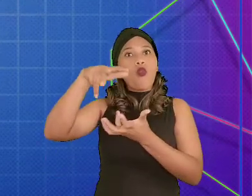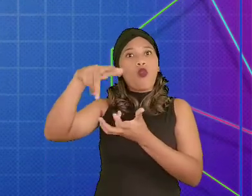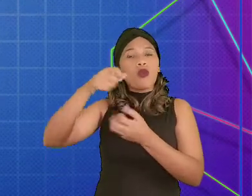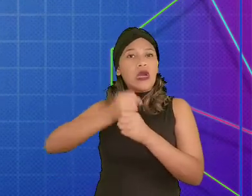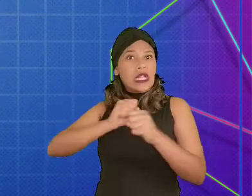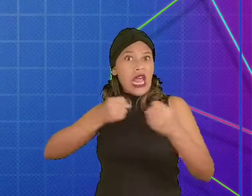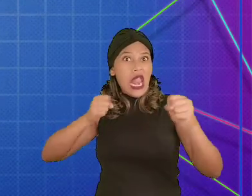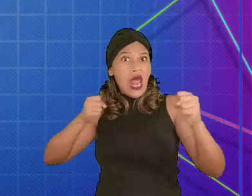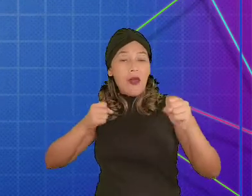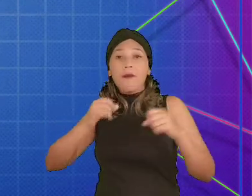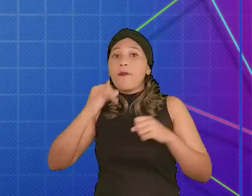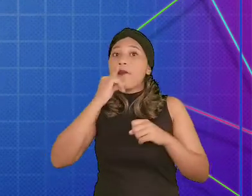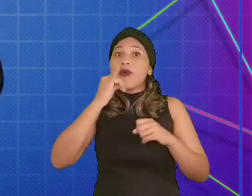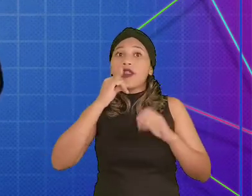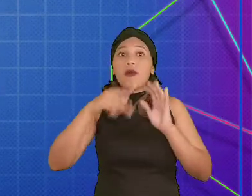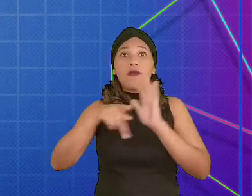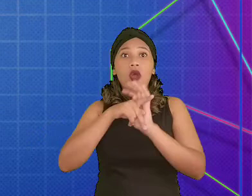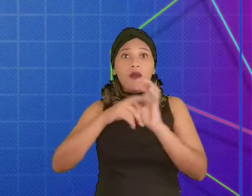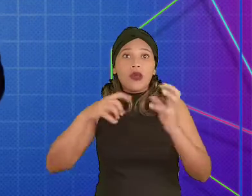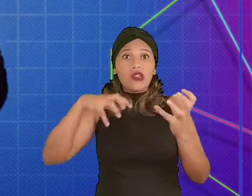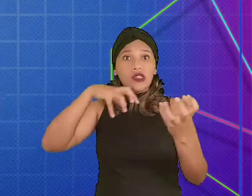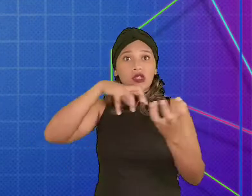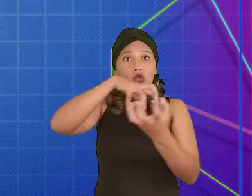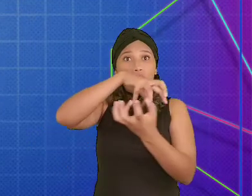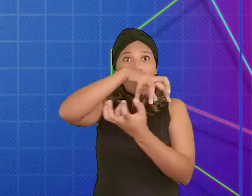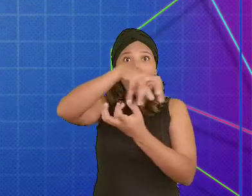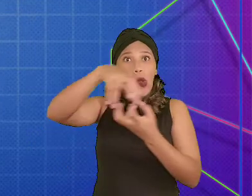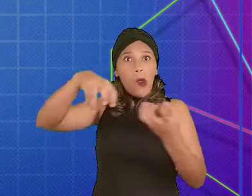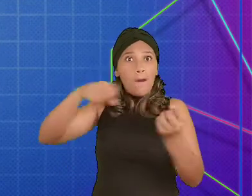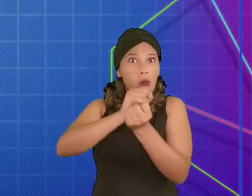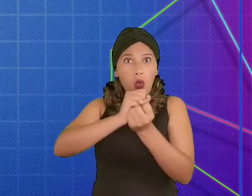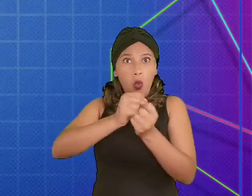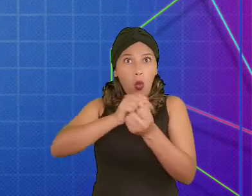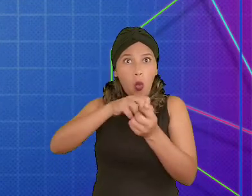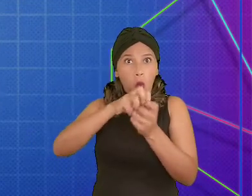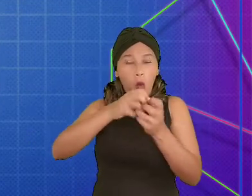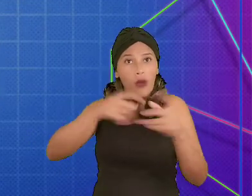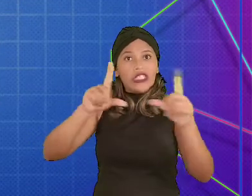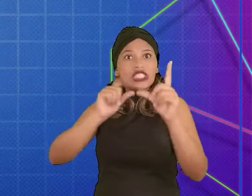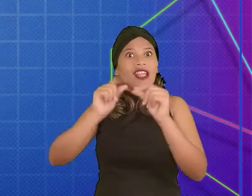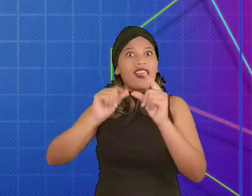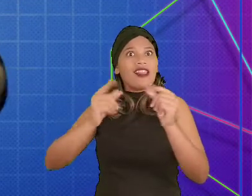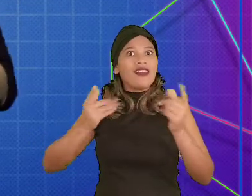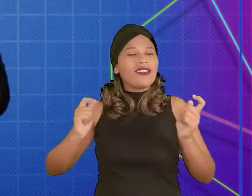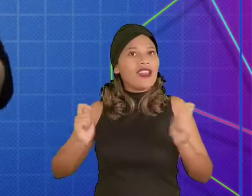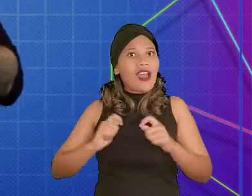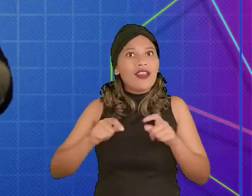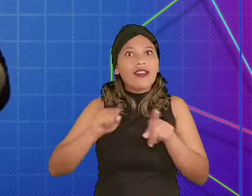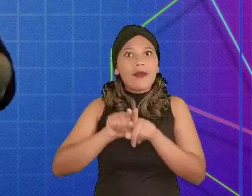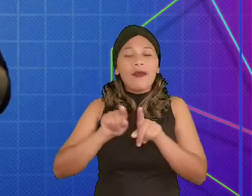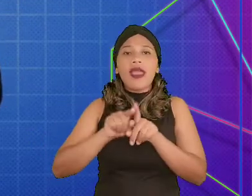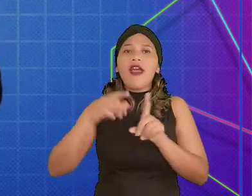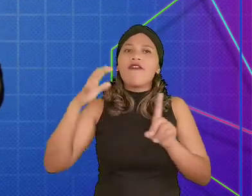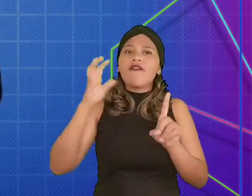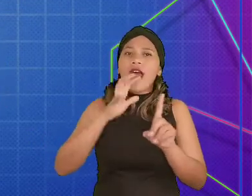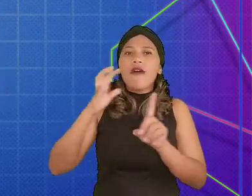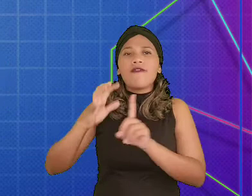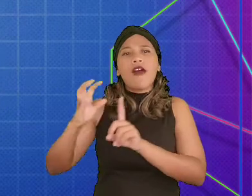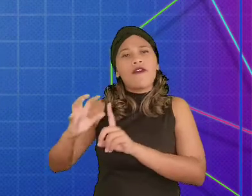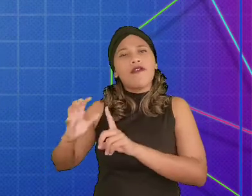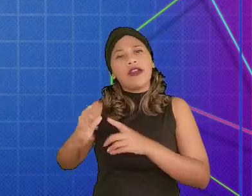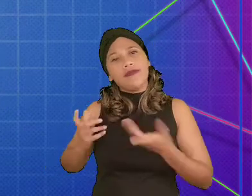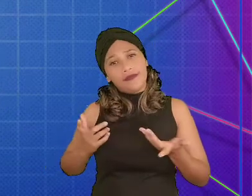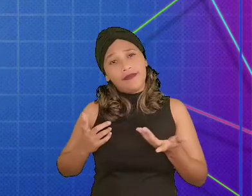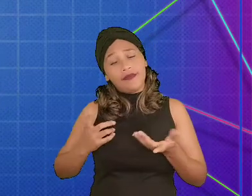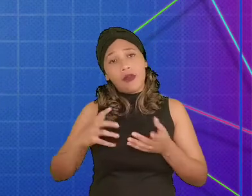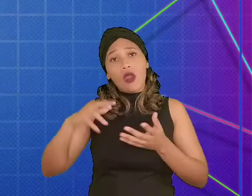muito grande como Júpiter poderia colapsar e virar uma estrela. E olha, o tamanho afeta a gravidade, que afeta todo o resto. Um